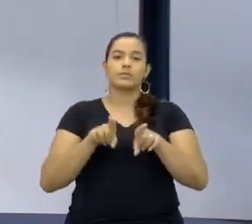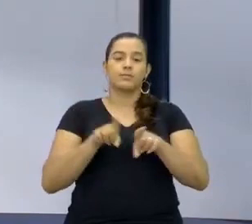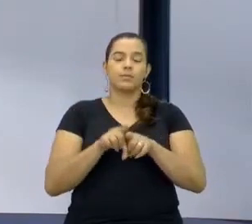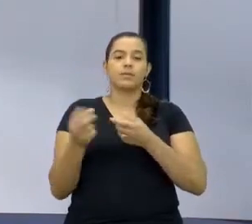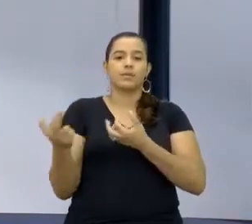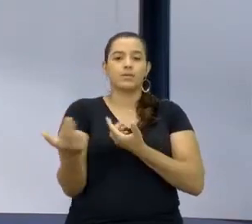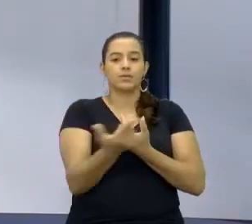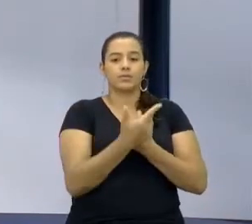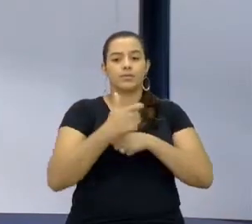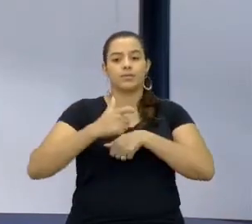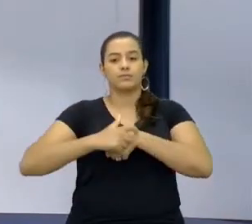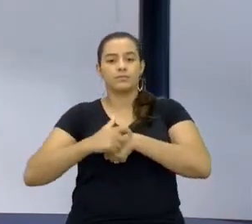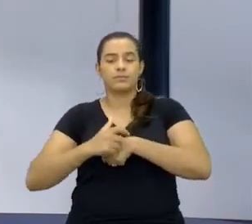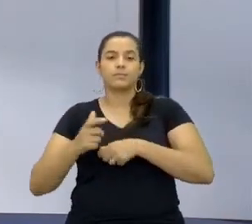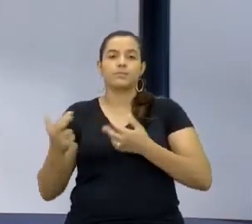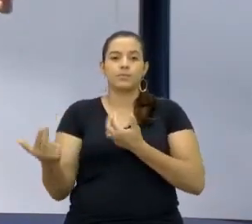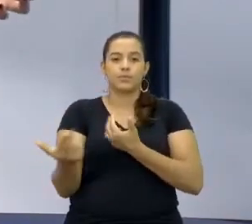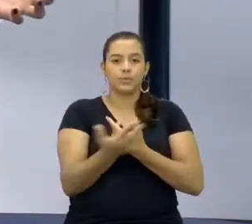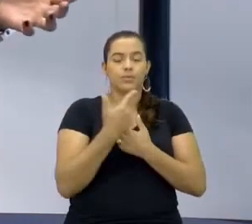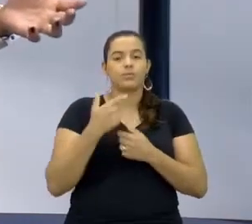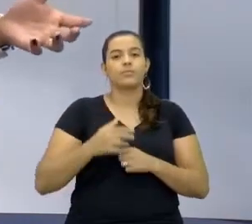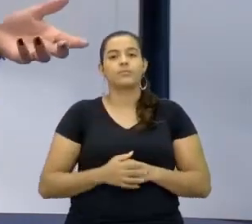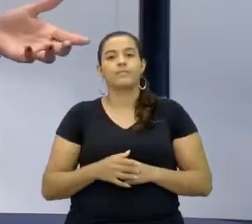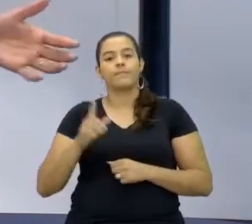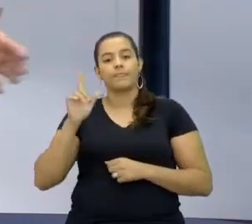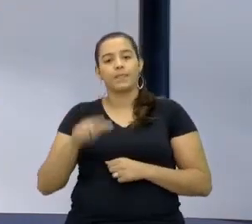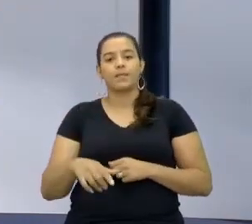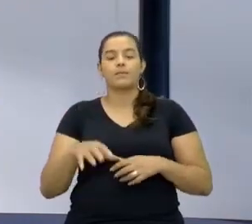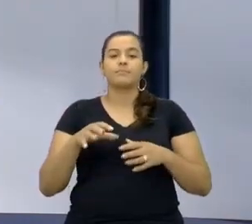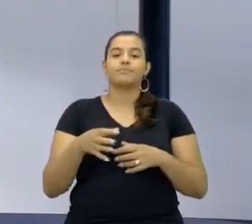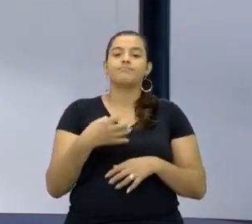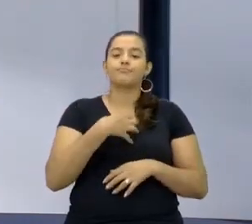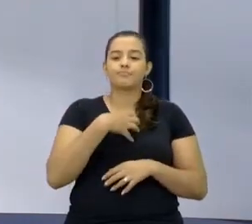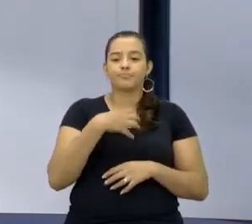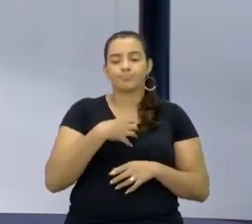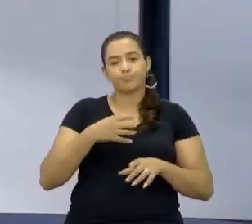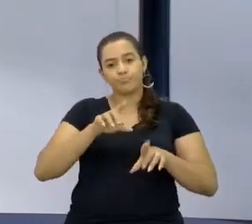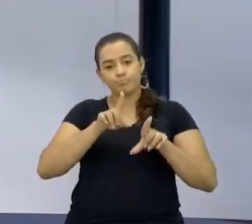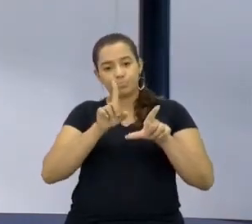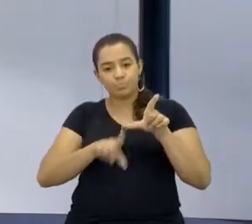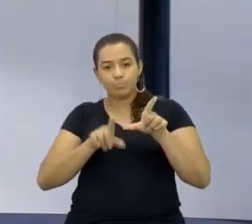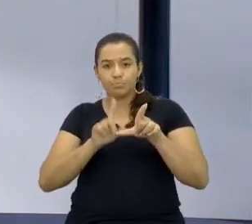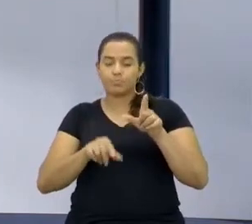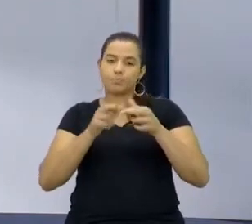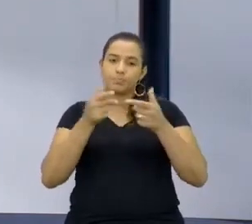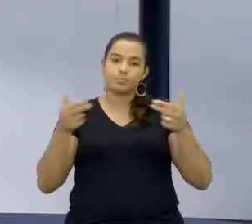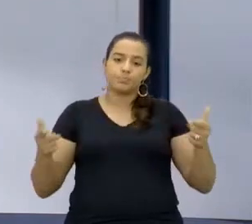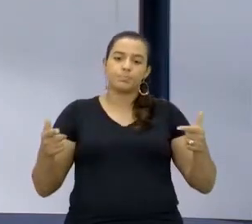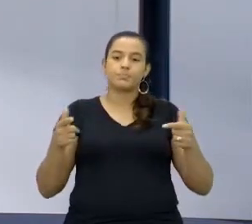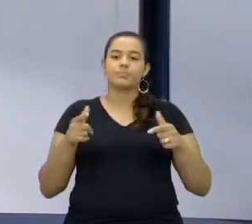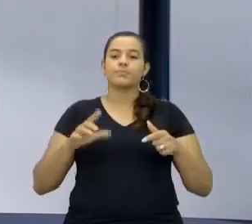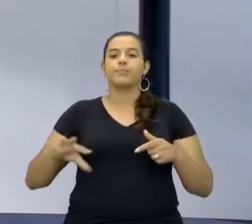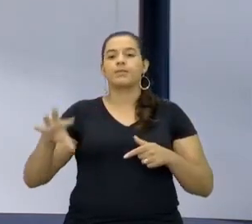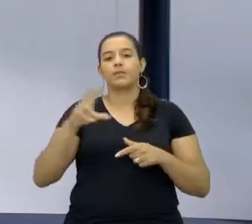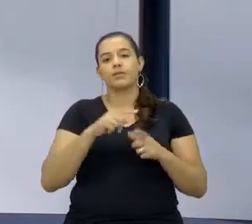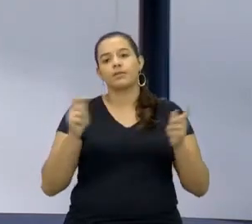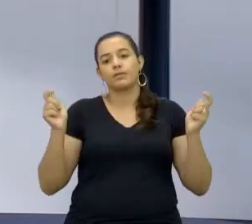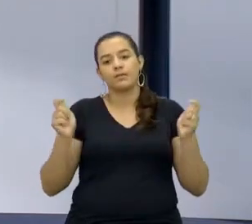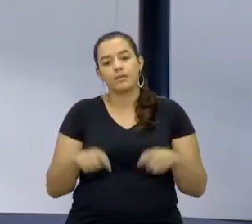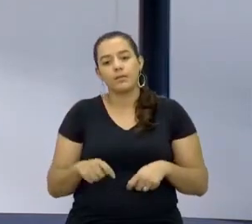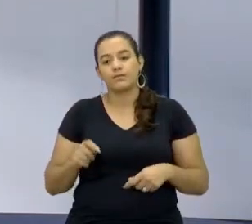iguais, tempos iguais, né? Que a expressão algébrica que vocês... que a gente escreveu aqui, ela é capaz